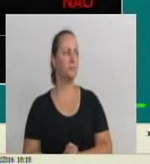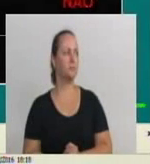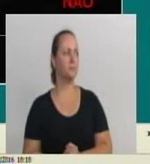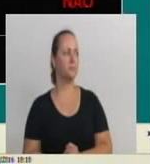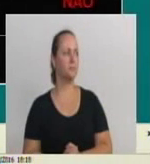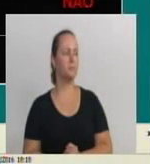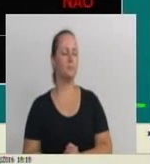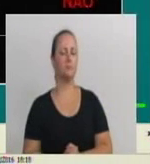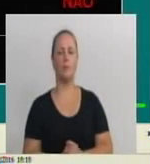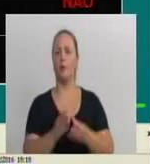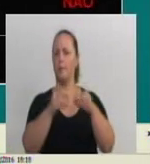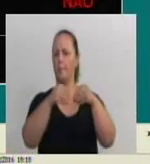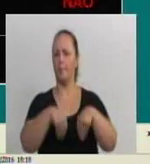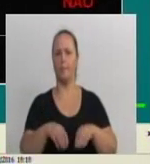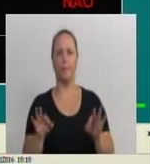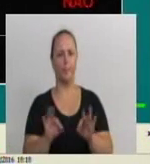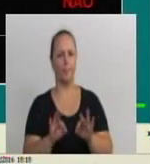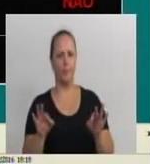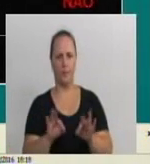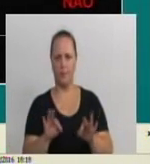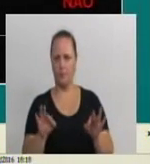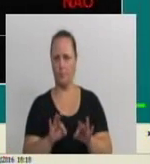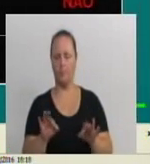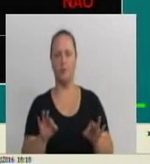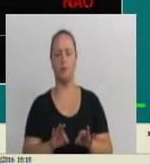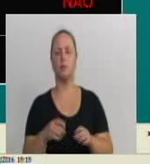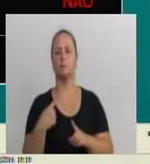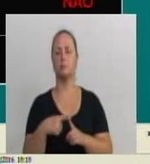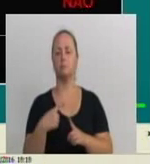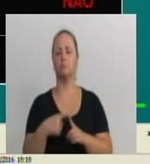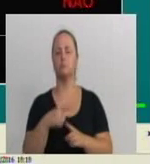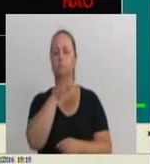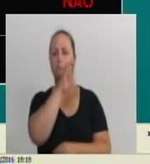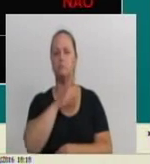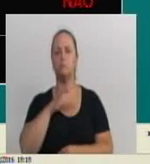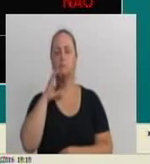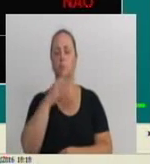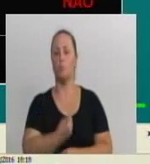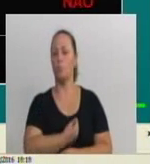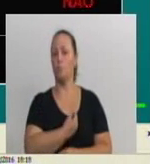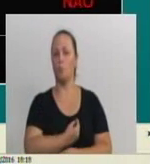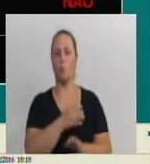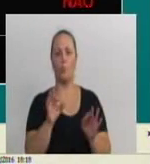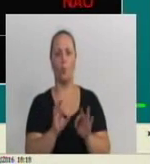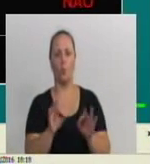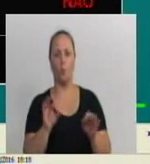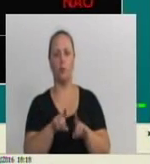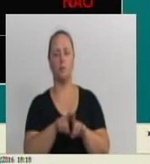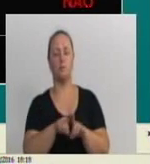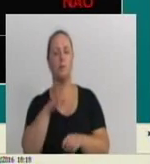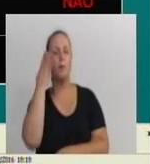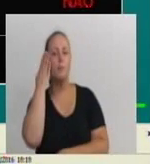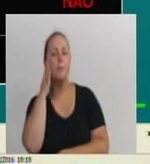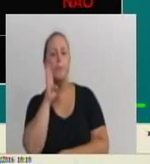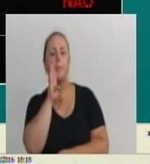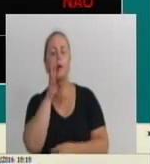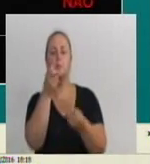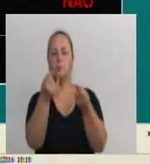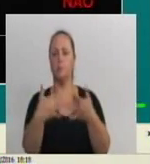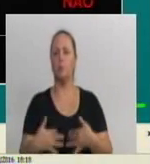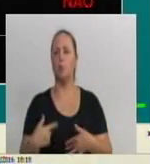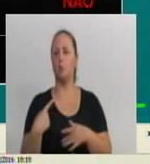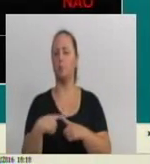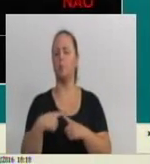Sem prejuízo pela não votação pelo vereador César Sim, que está ausente, e o vereador Beto justificada a ausência, o